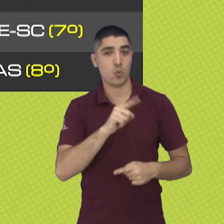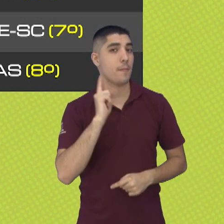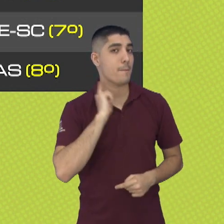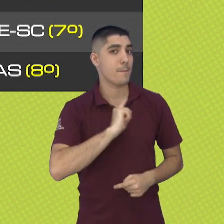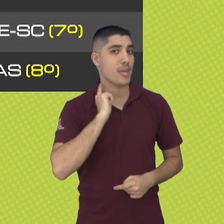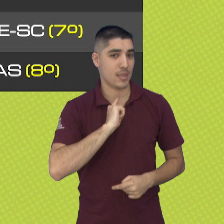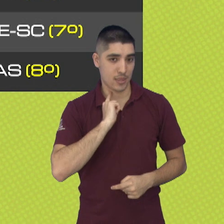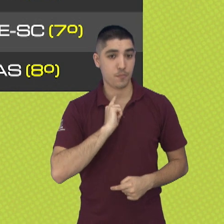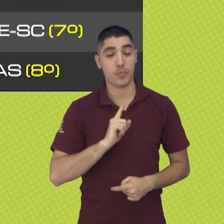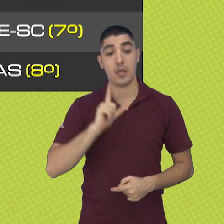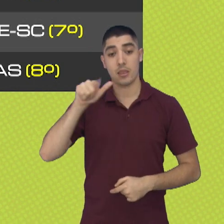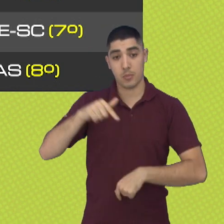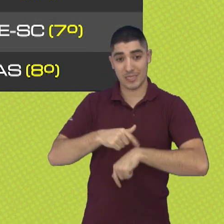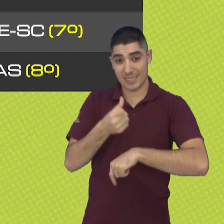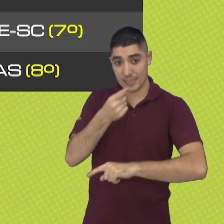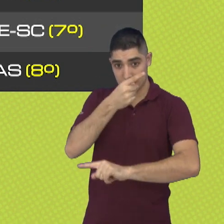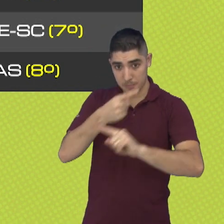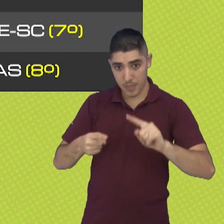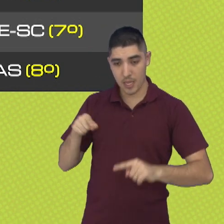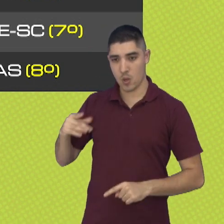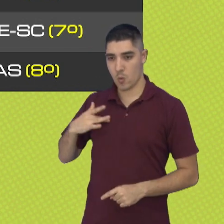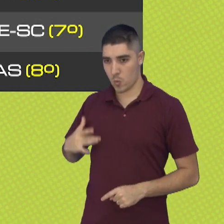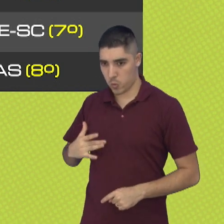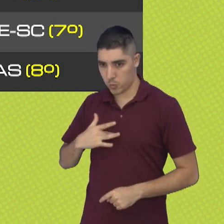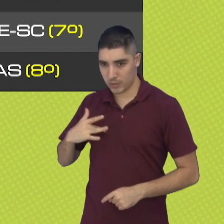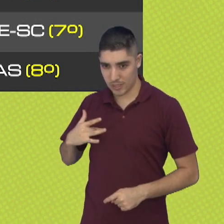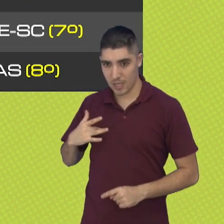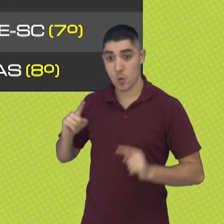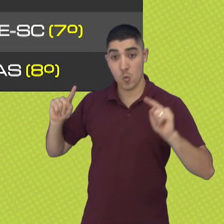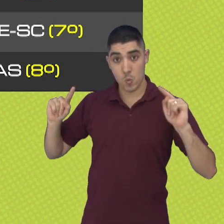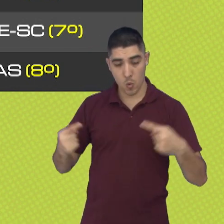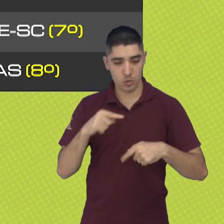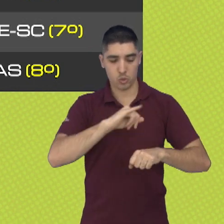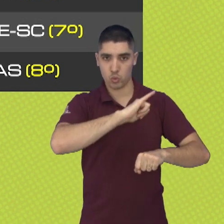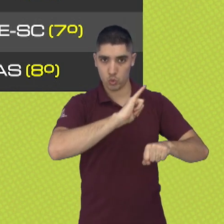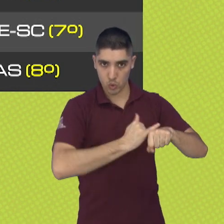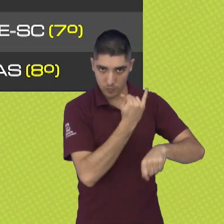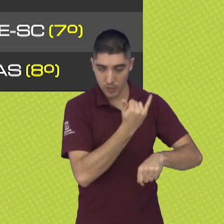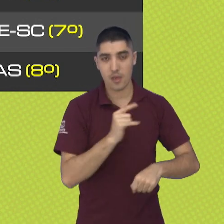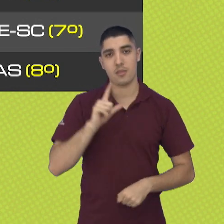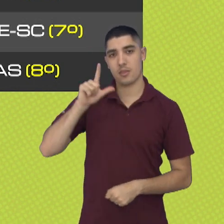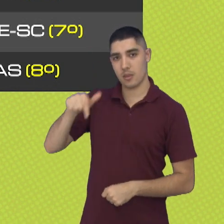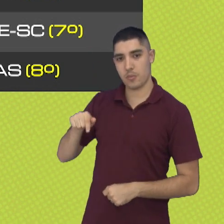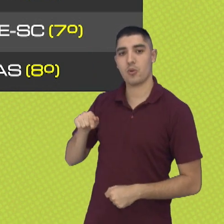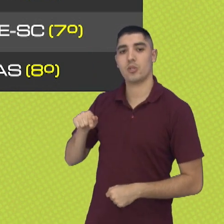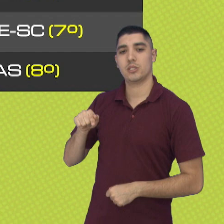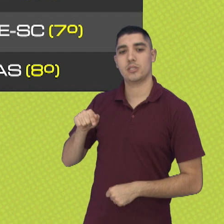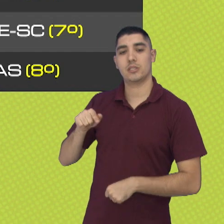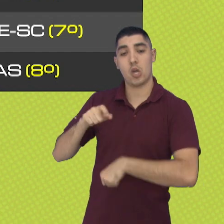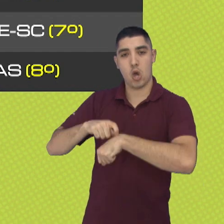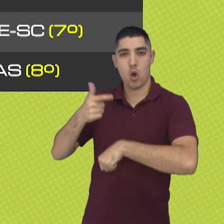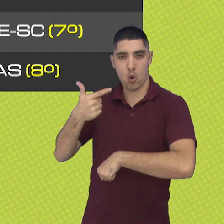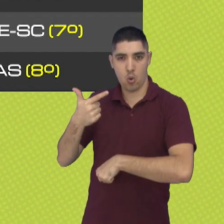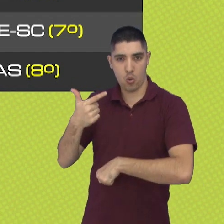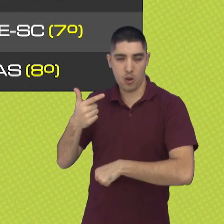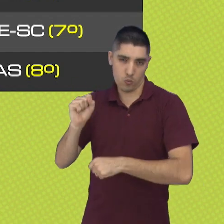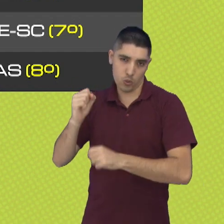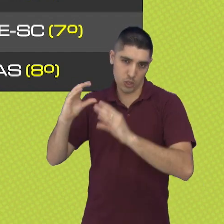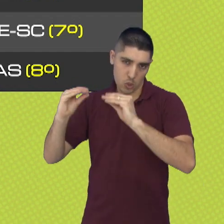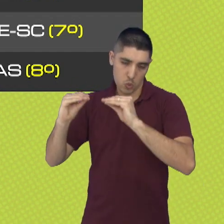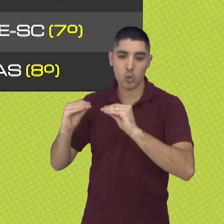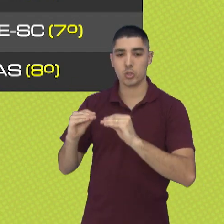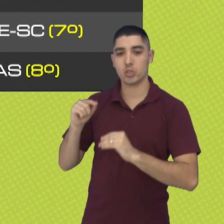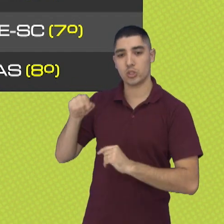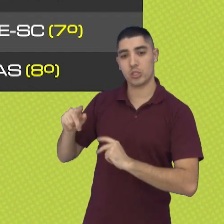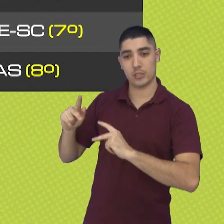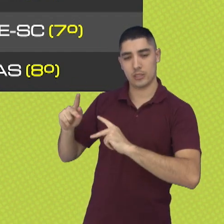Minas. 18h30, o segundo Cruzeiro enfrenta o 7º, o Joinville, e o jogo que mudou, 20 horas, primeiro